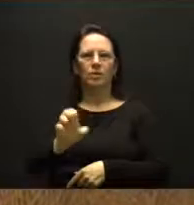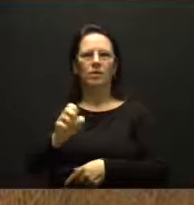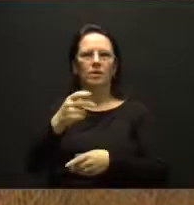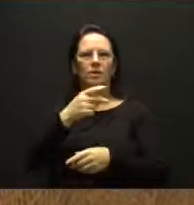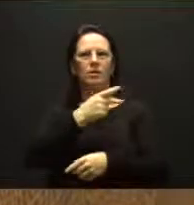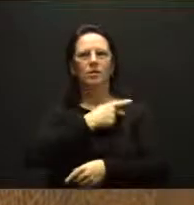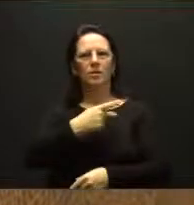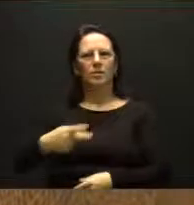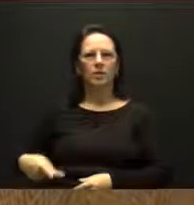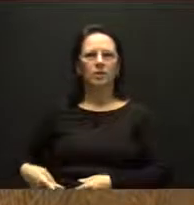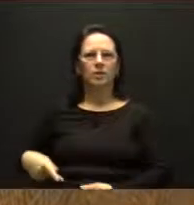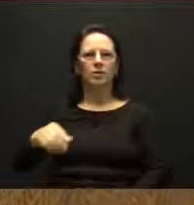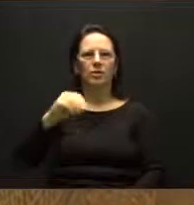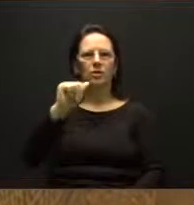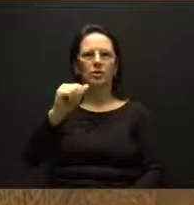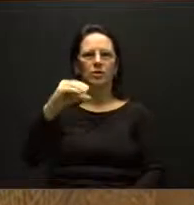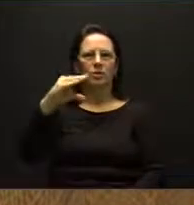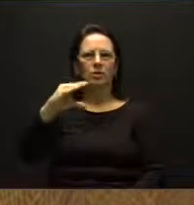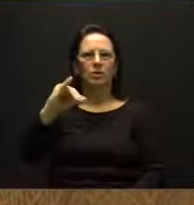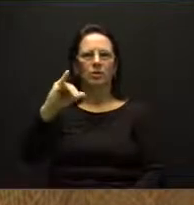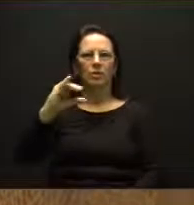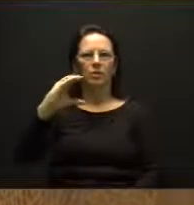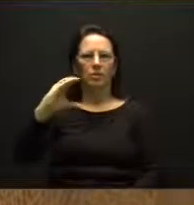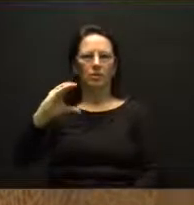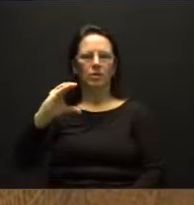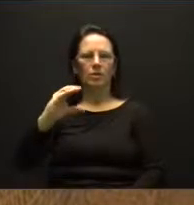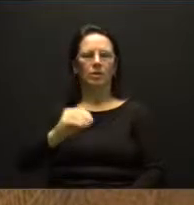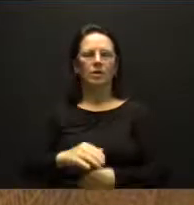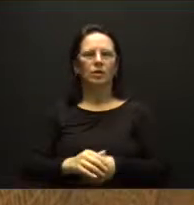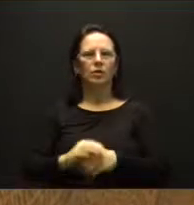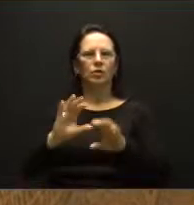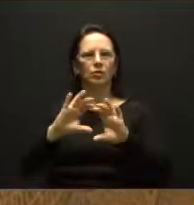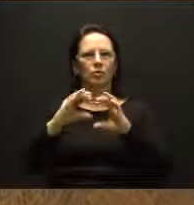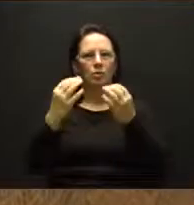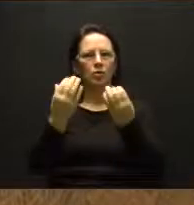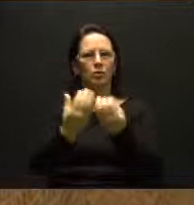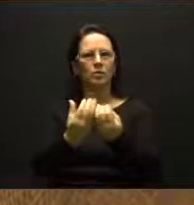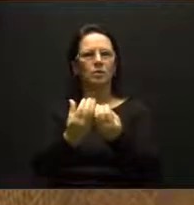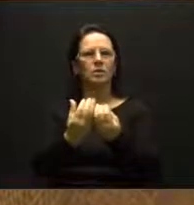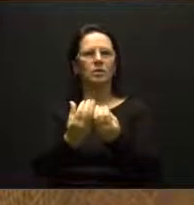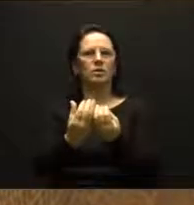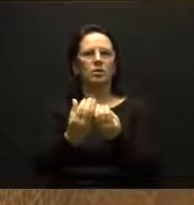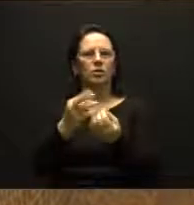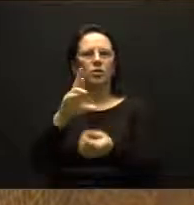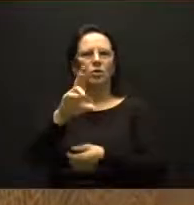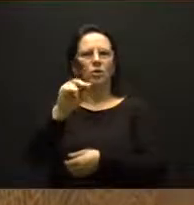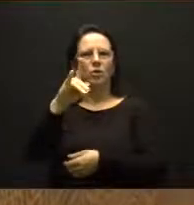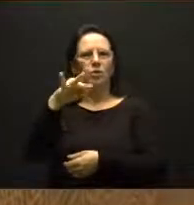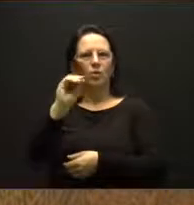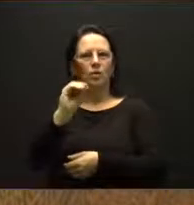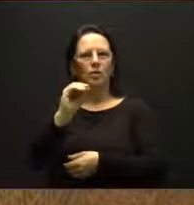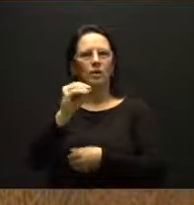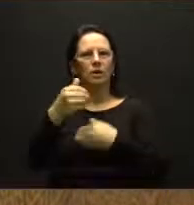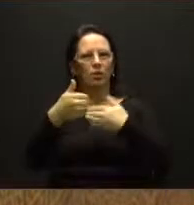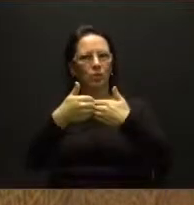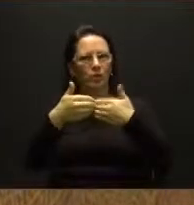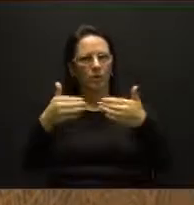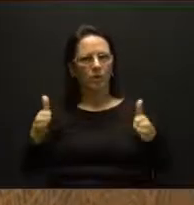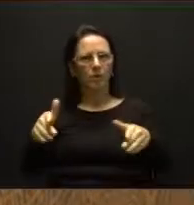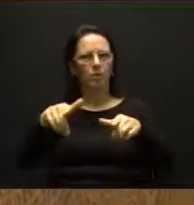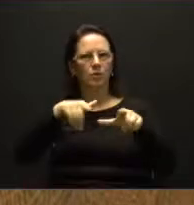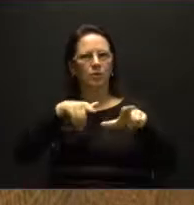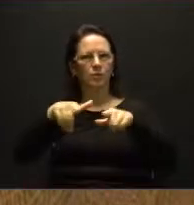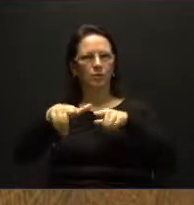da presidente da comissão vereador rodrigo ramos soares abriu os trabalhos